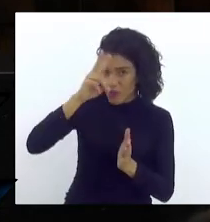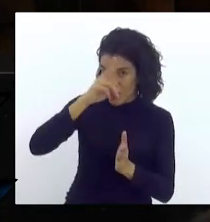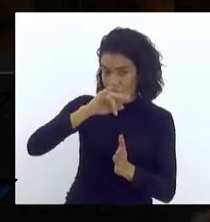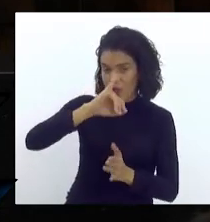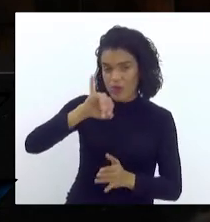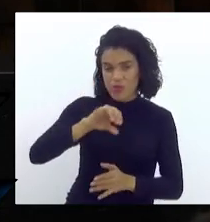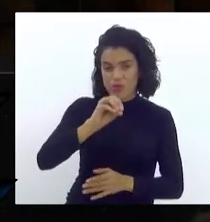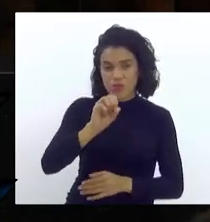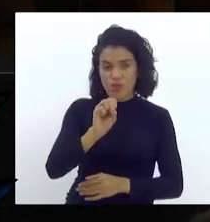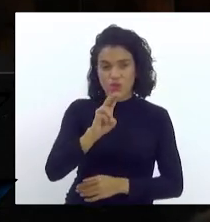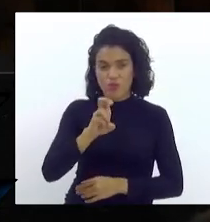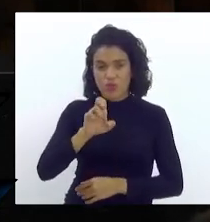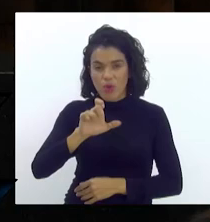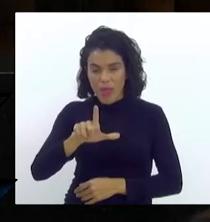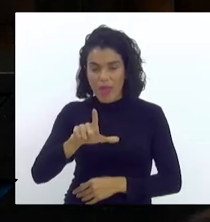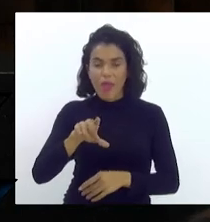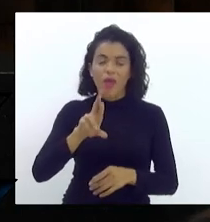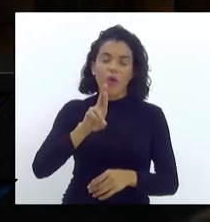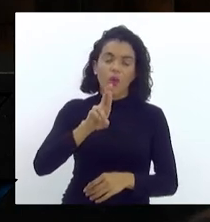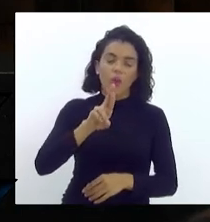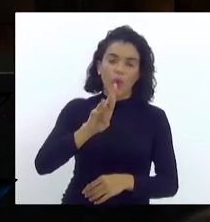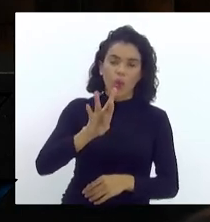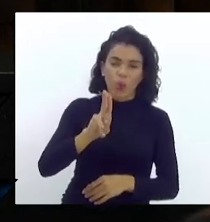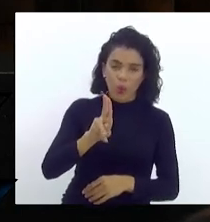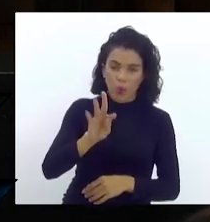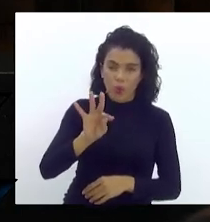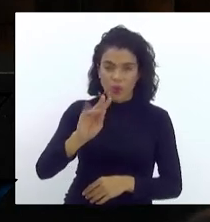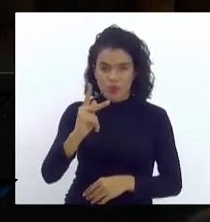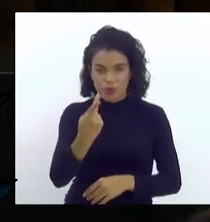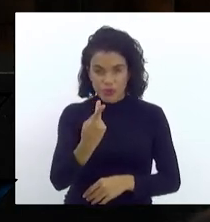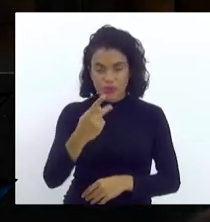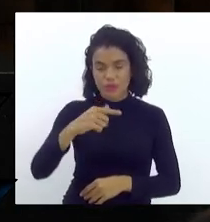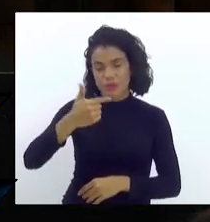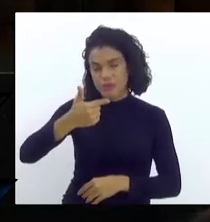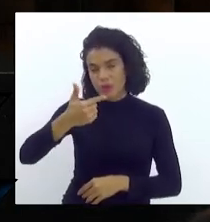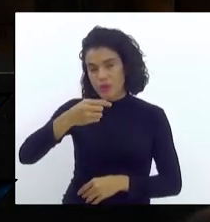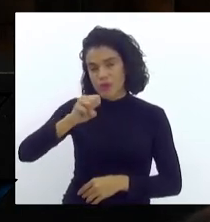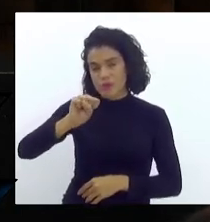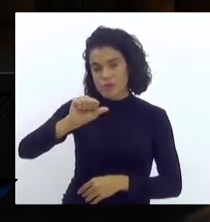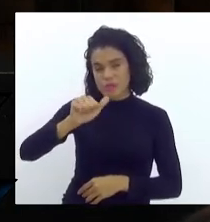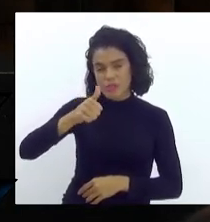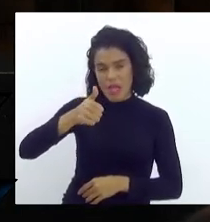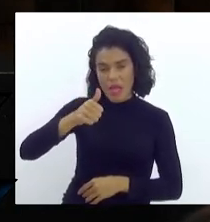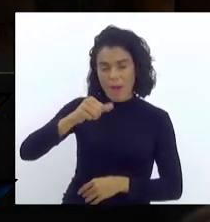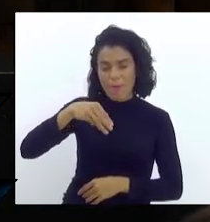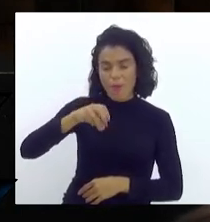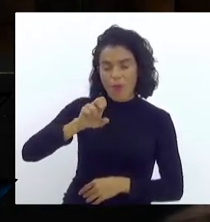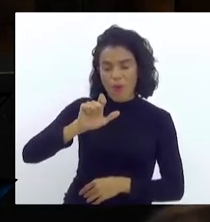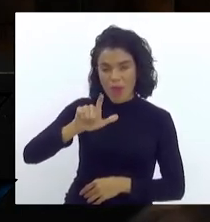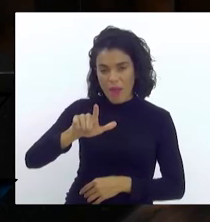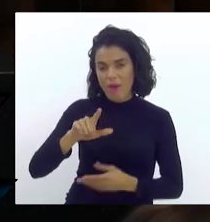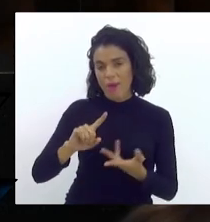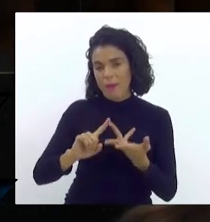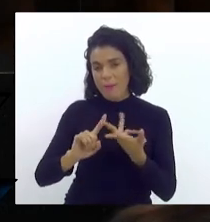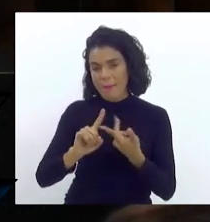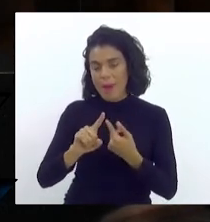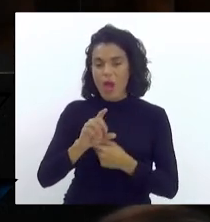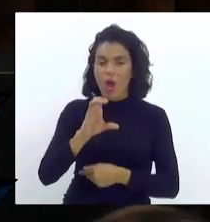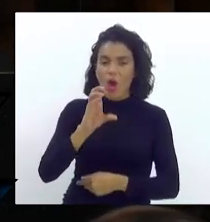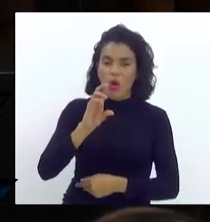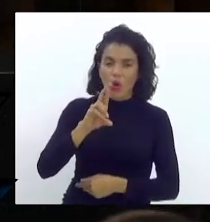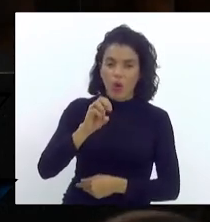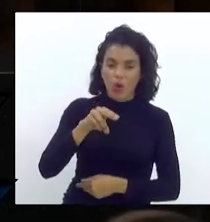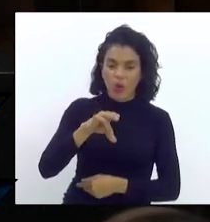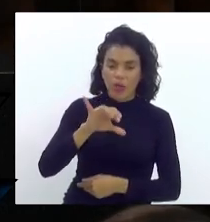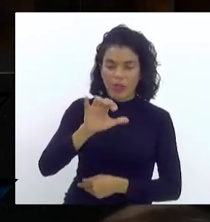Josué, Juízes, Rute, 1 Samuel, 2 Samuel, 1 Reis, 2 Reis, 1 Crônicas, 2